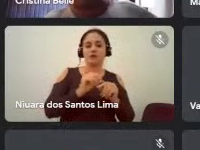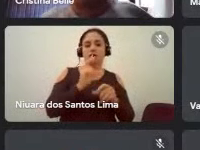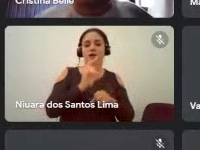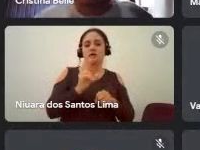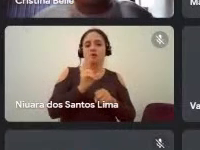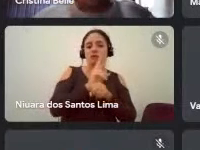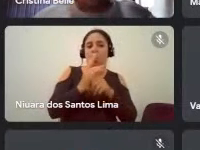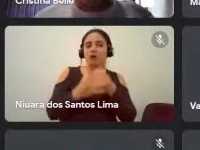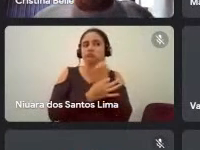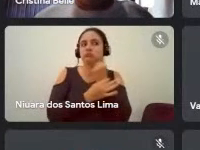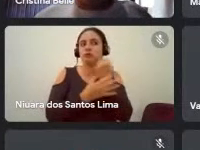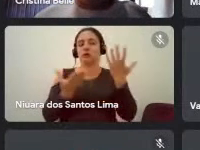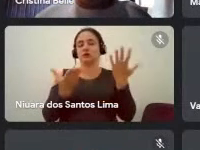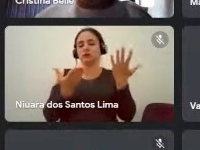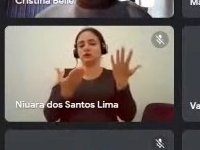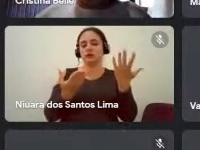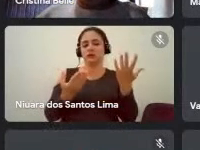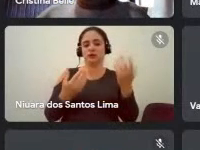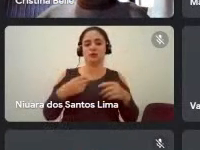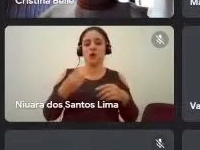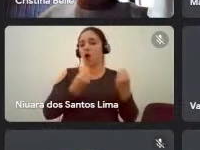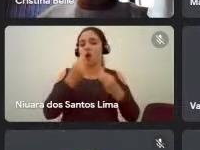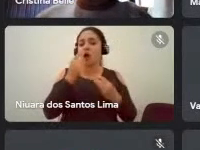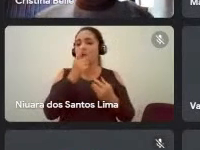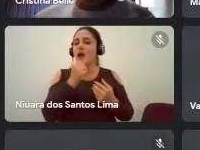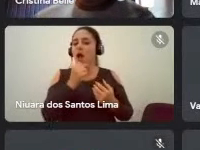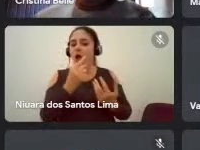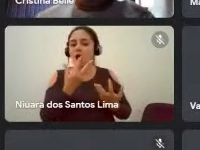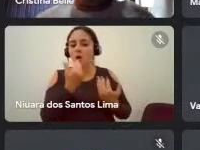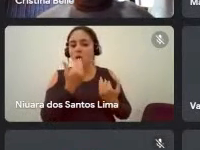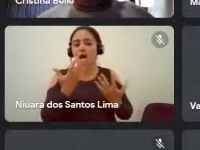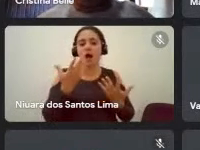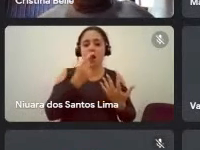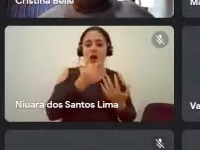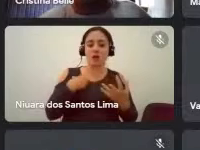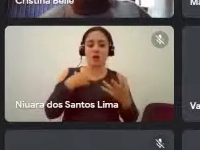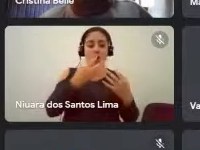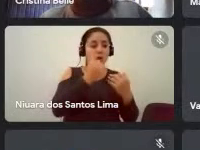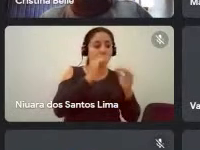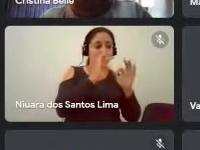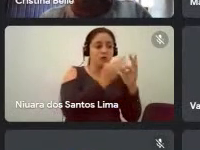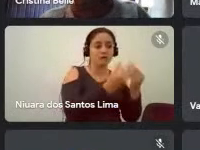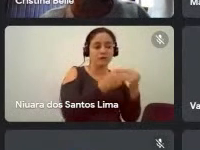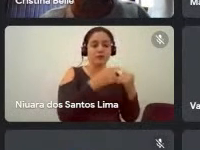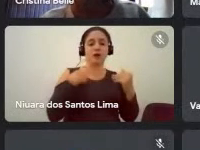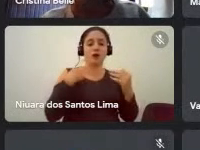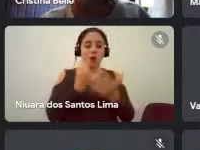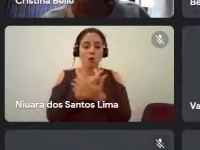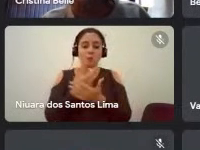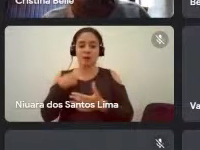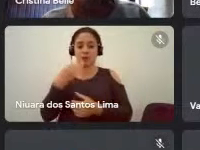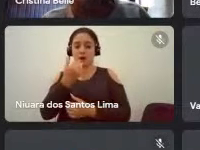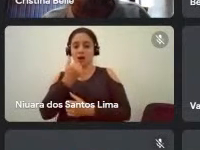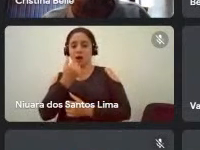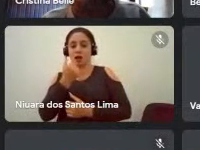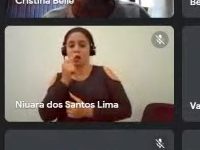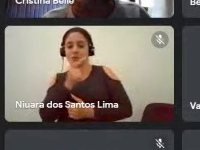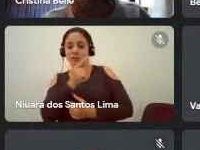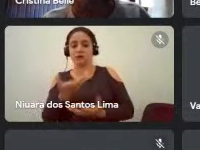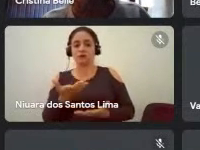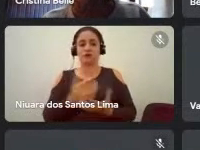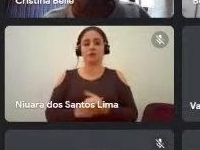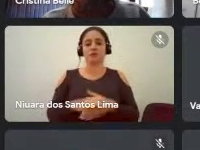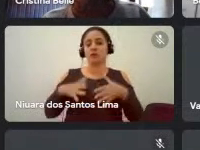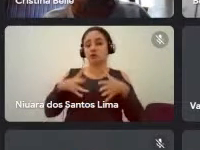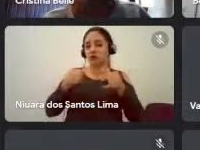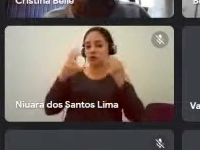segurança. A minha alimentação, como é que eu ia fazer? Eu ia comer com a família, eu ia comprar a minha comida, todas